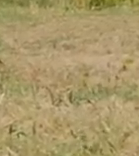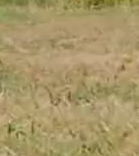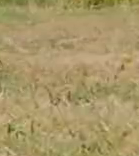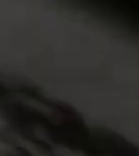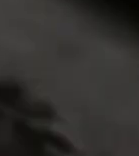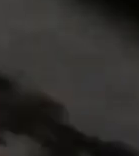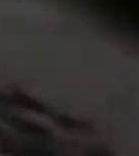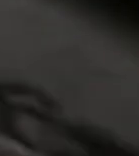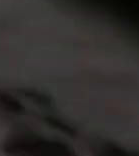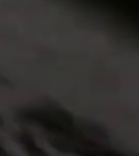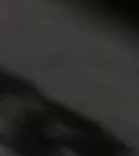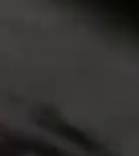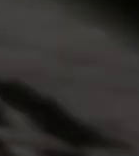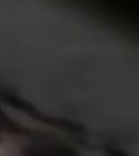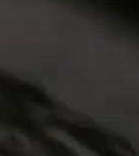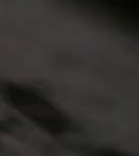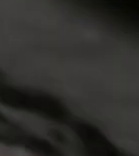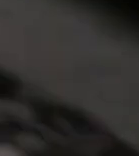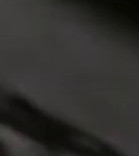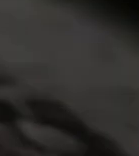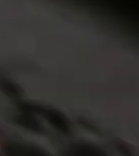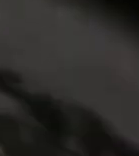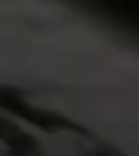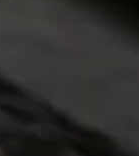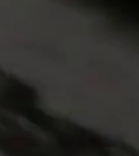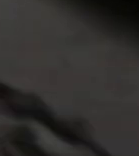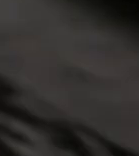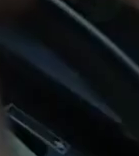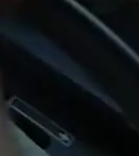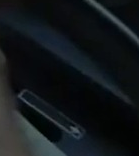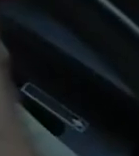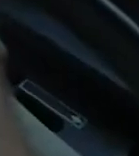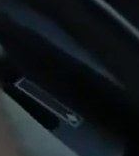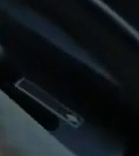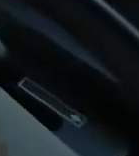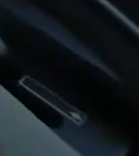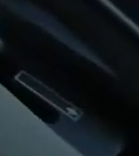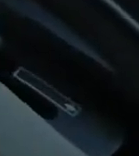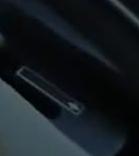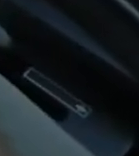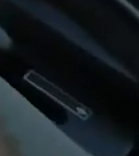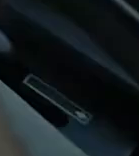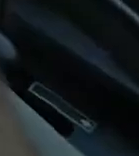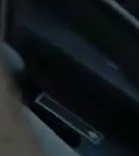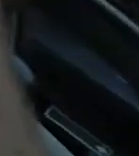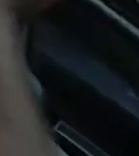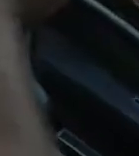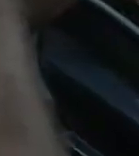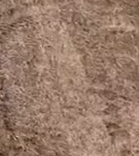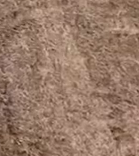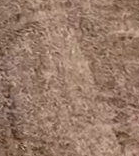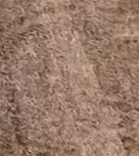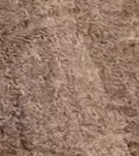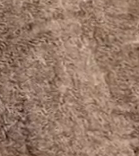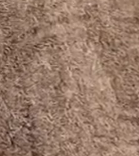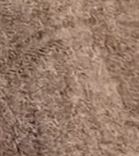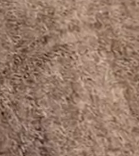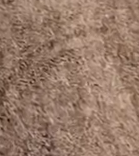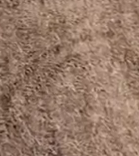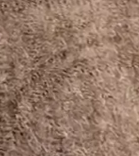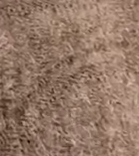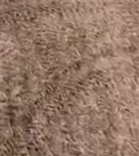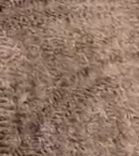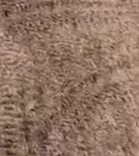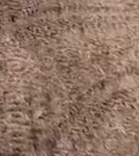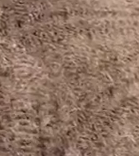de 3 milhões de toneladas de milho, mas vai consumir 7, e que é preciso agir para que a economia não seja prejudicada diante do alto custo